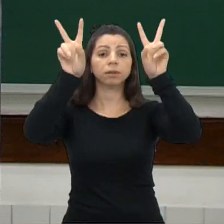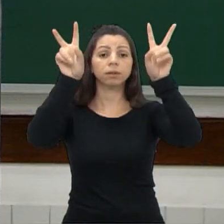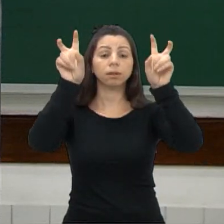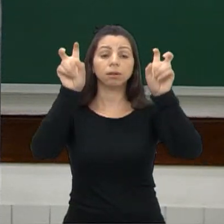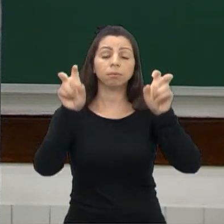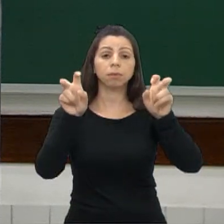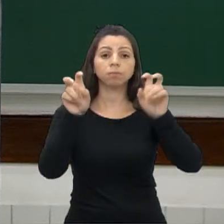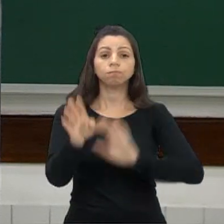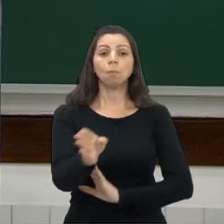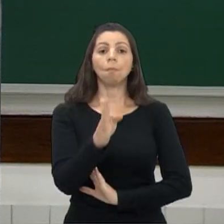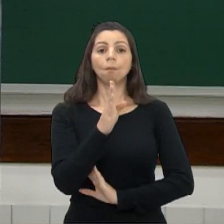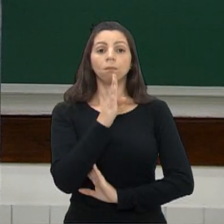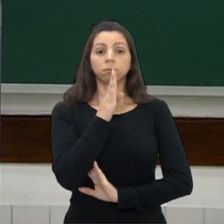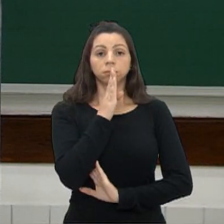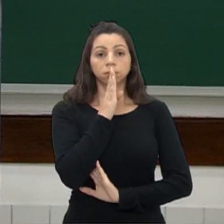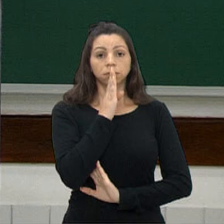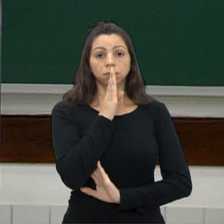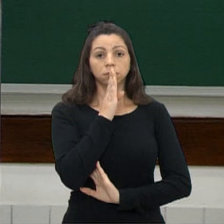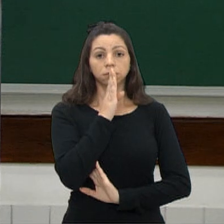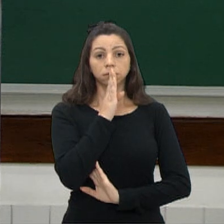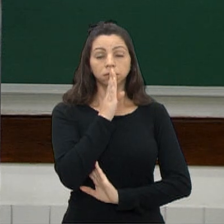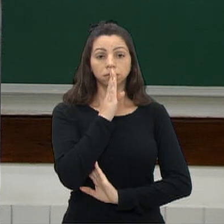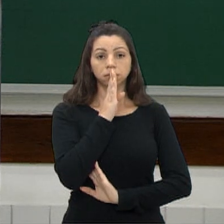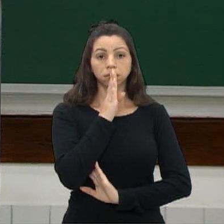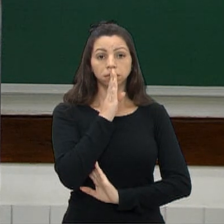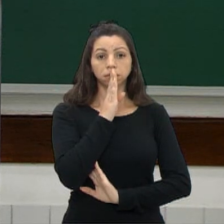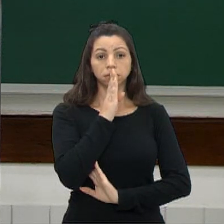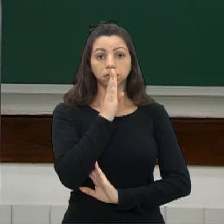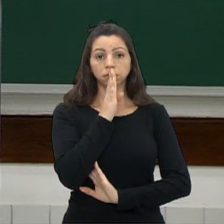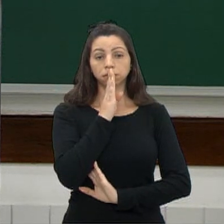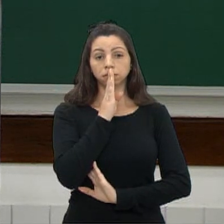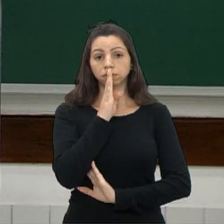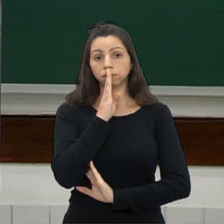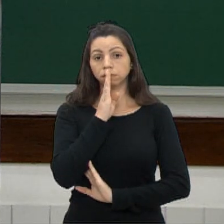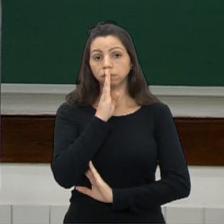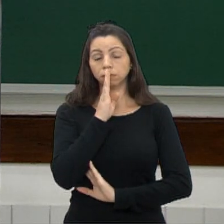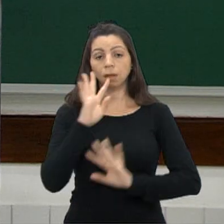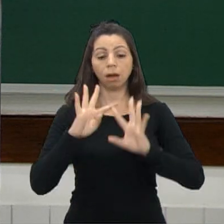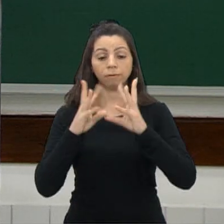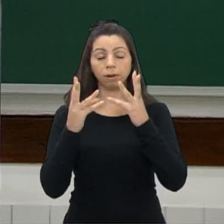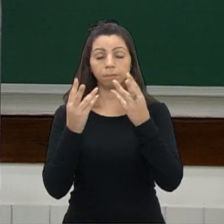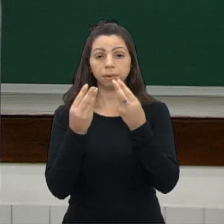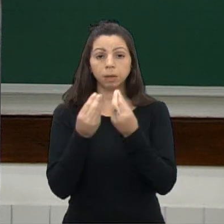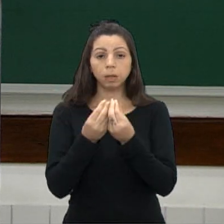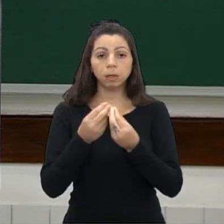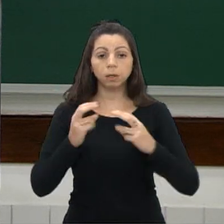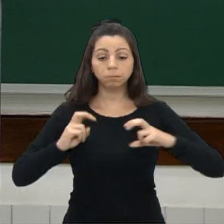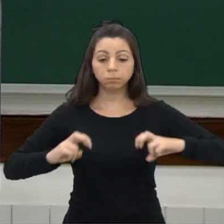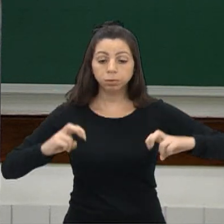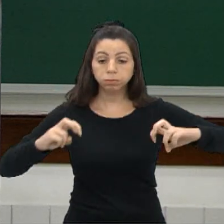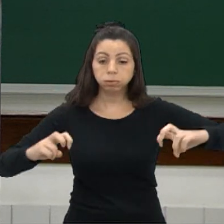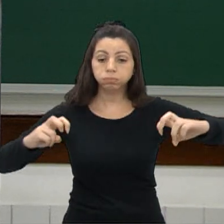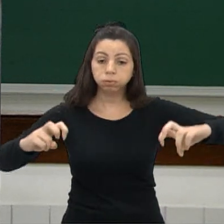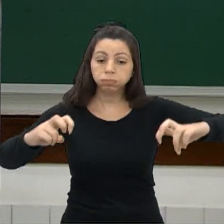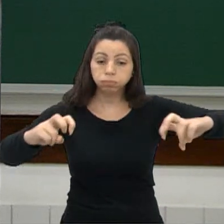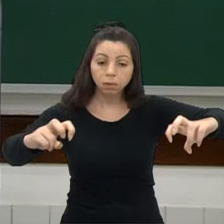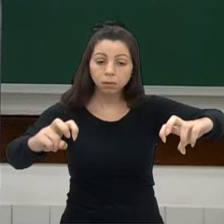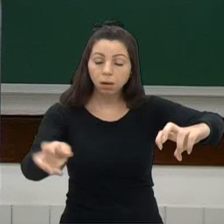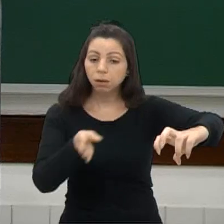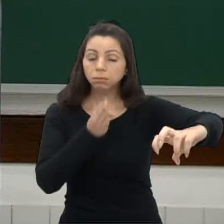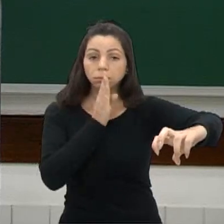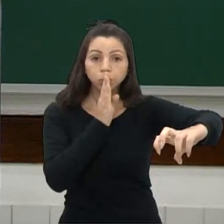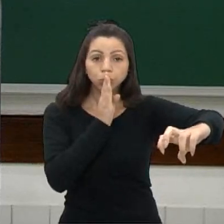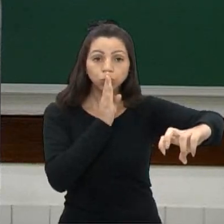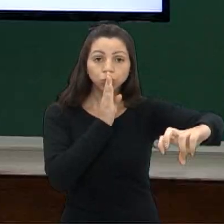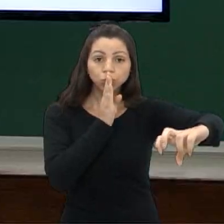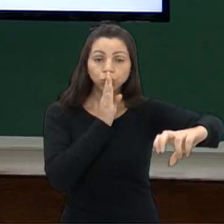mergulha em um silêncio, assim que o narrador conta pra gente, que eles mergulharam em um silêncio, todos ficaram em silêncio, sem